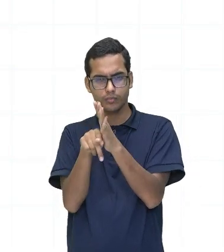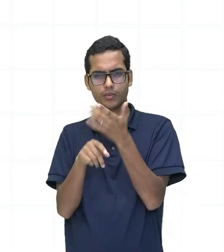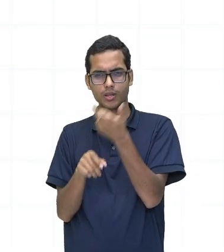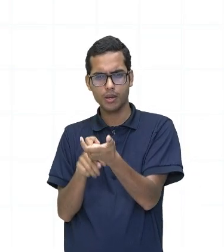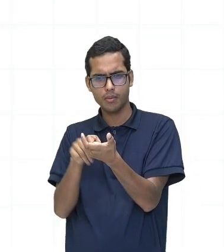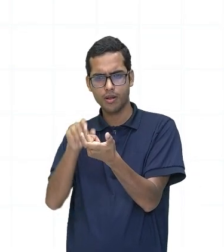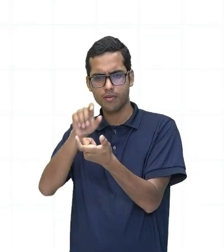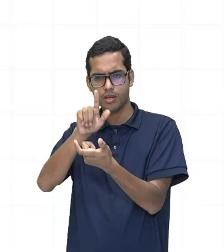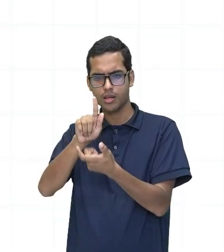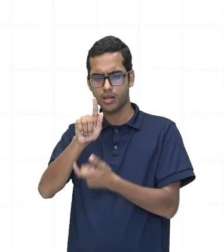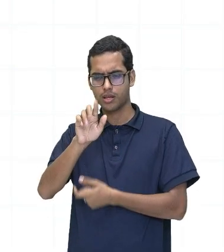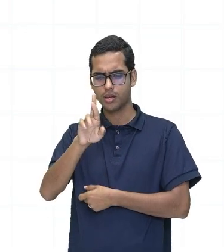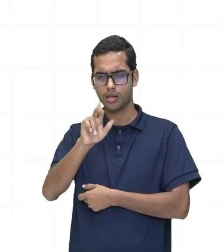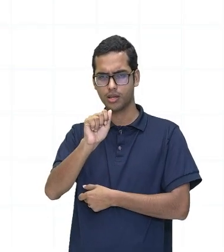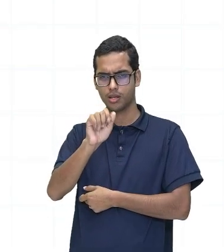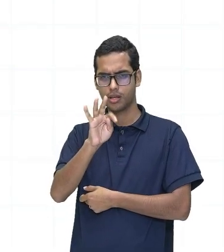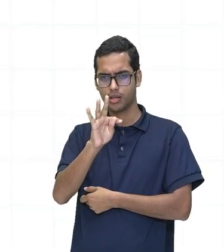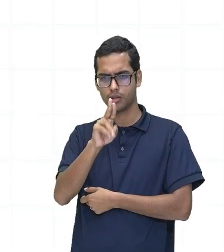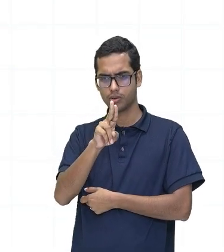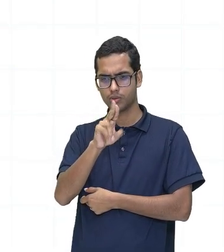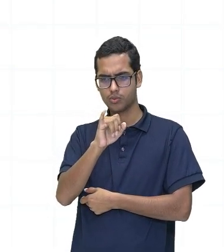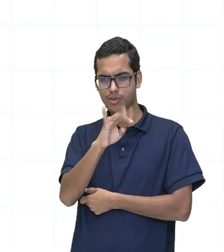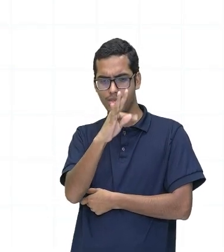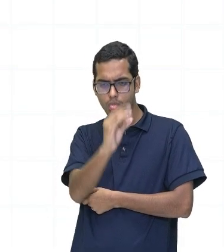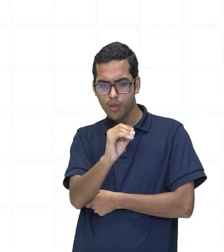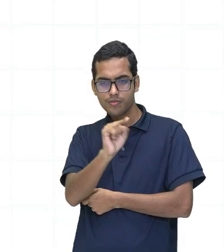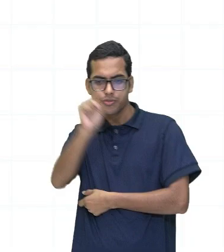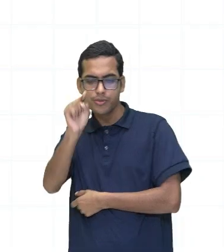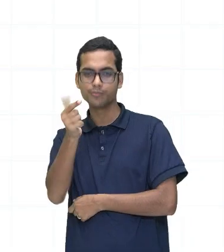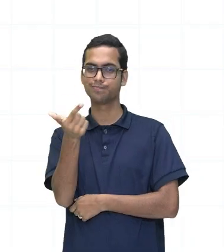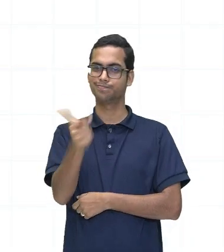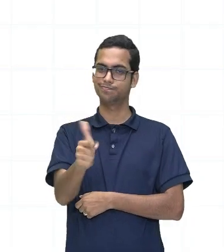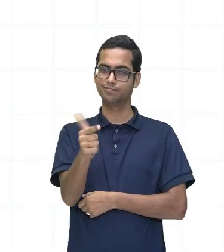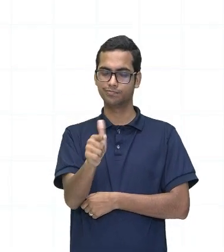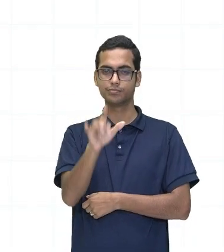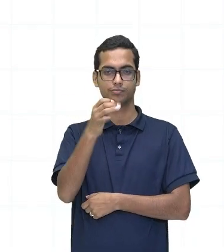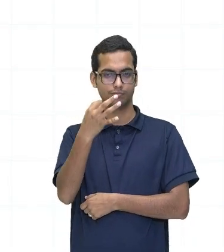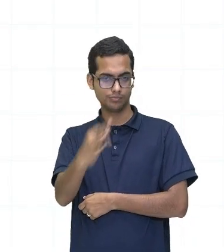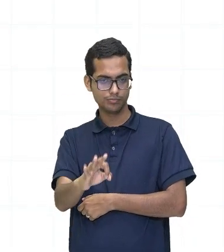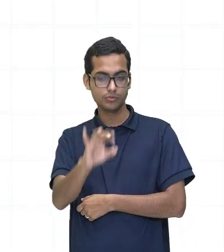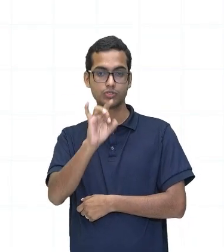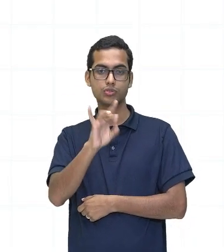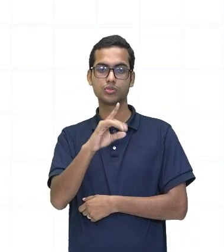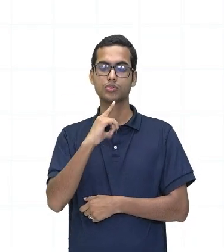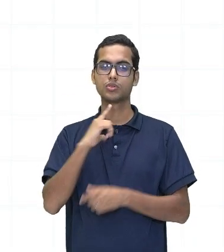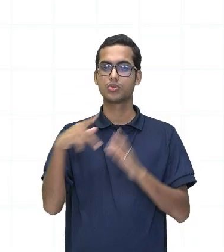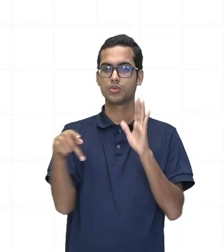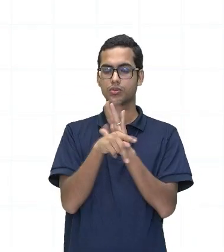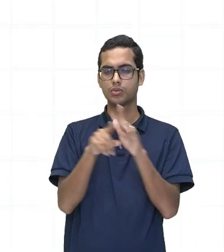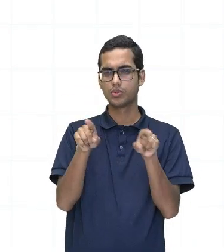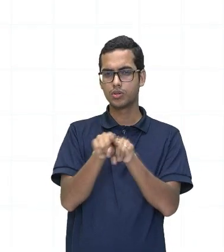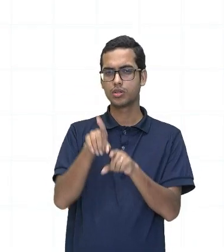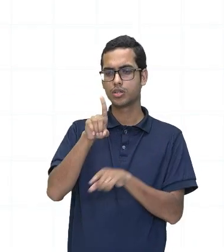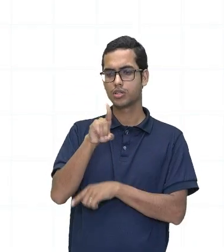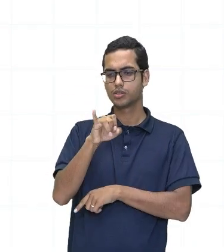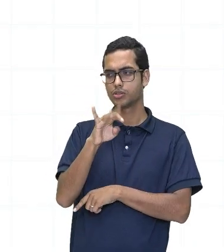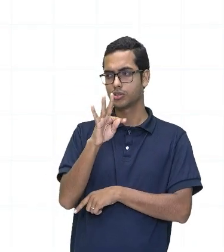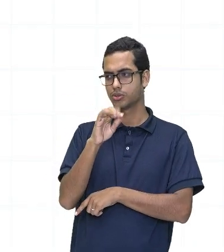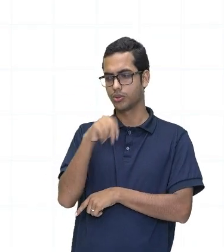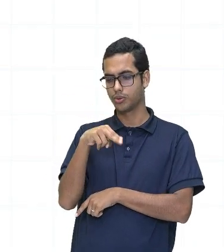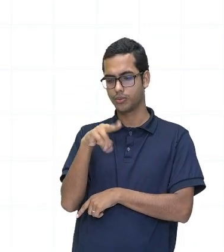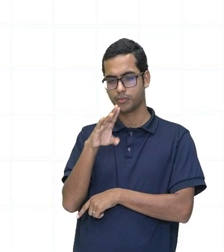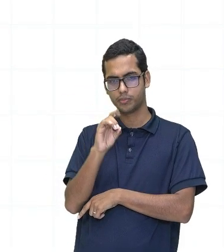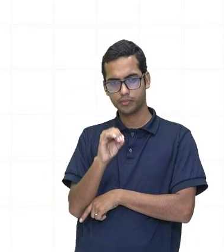que a palavra não se tem um hiato, e sim um ditongo. O que é um ditongo?